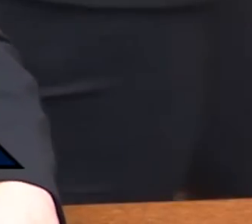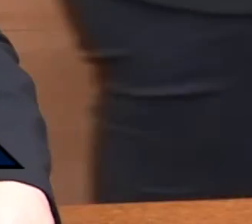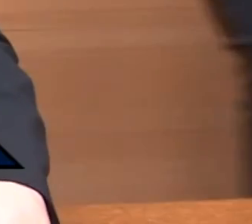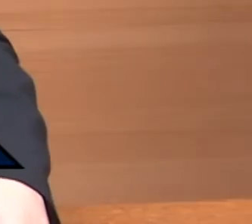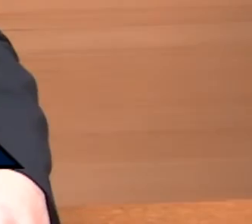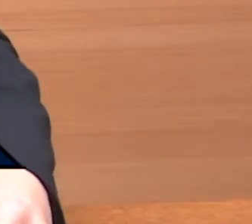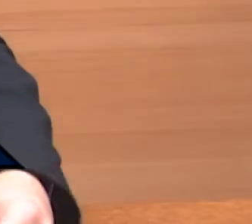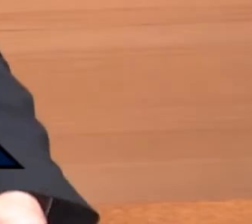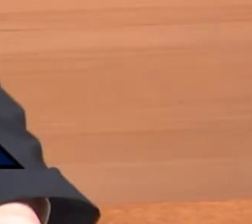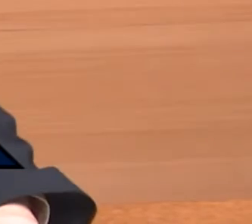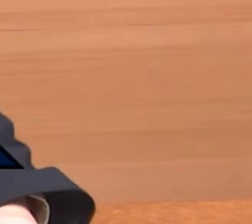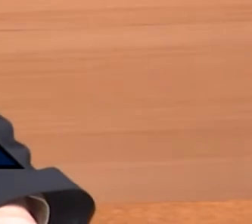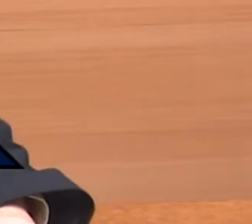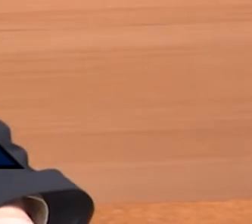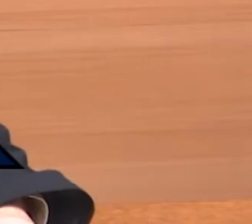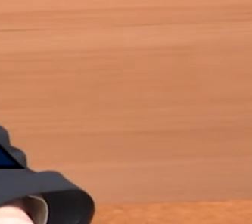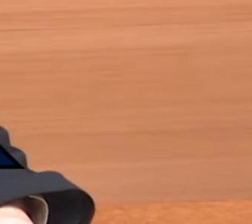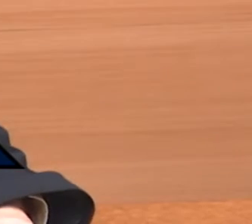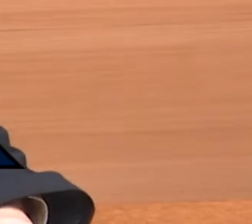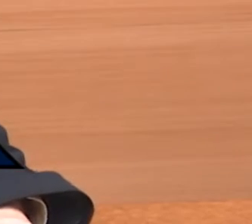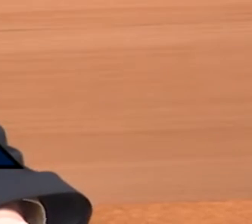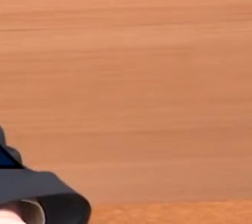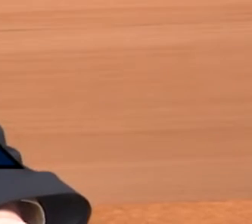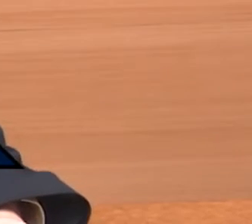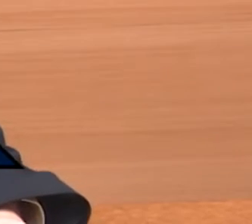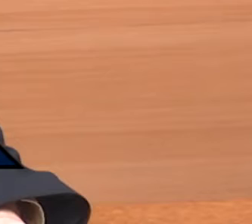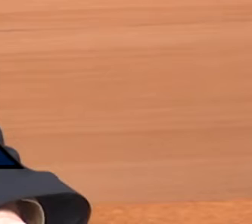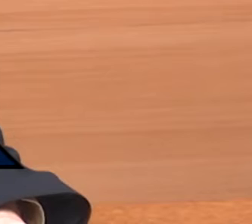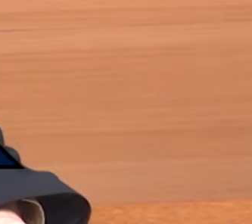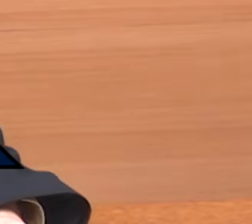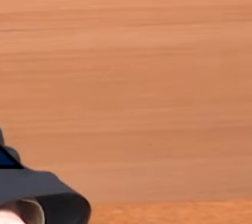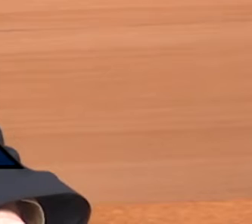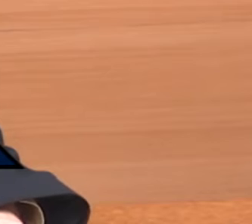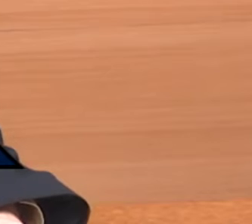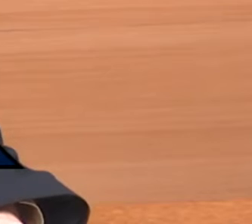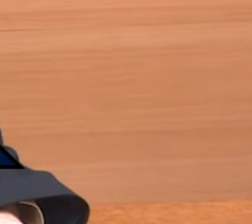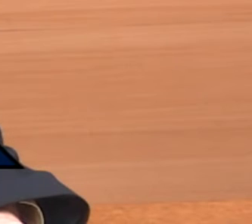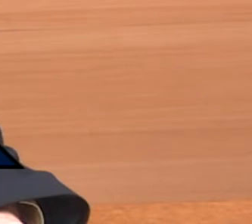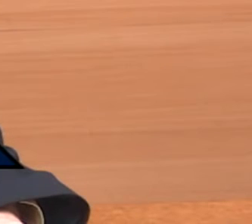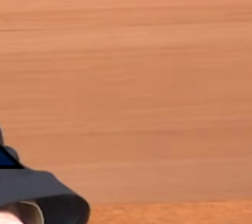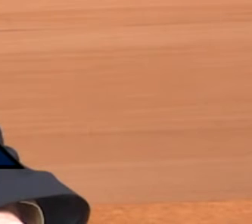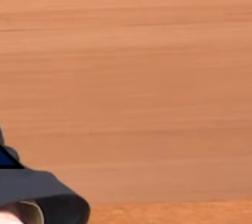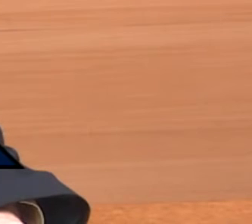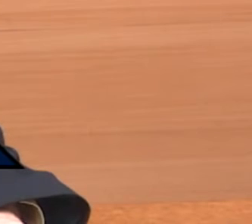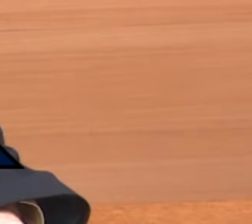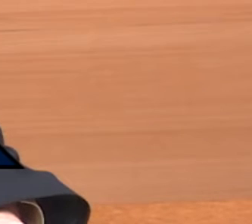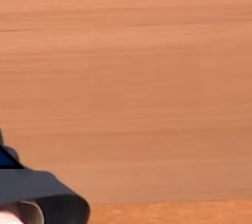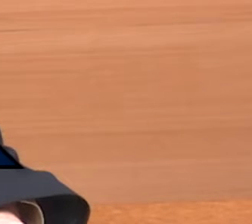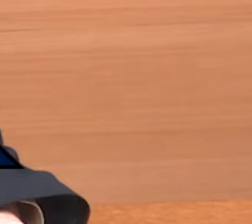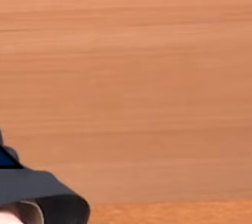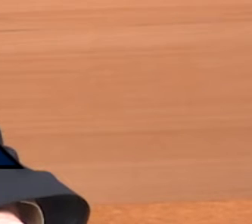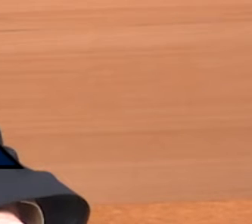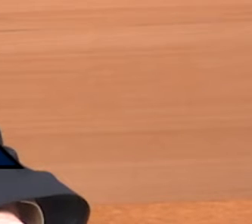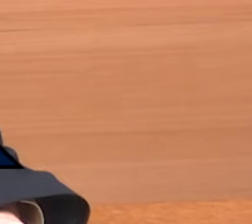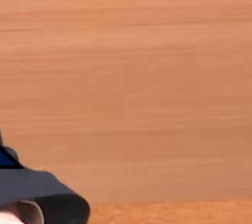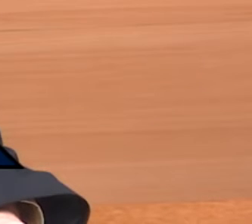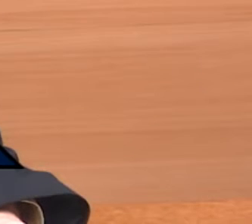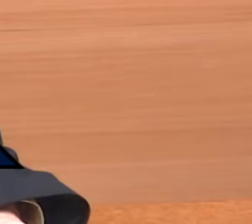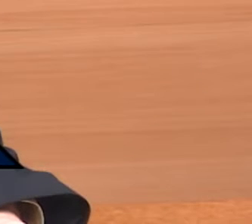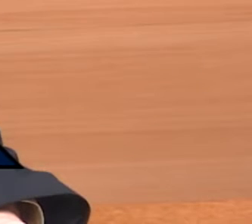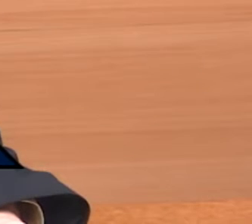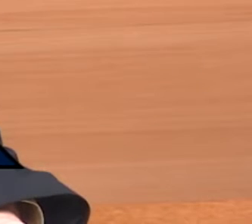nosso convidado, o Dr. Juliano Bolognese Archili, que é engenheiro elétrico formado